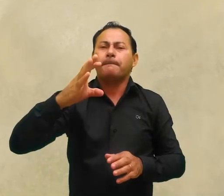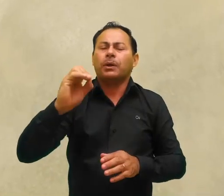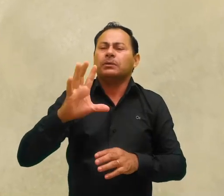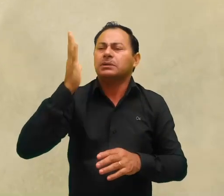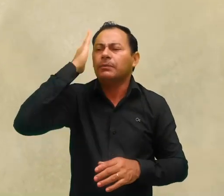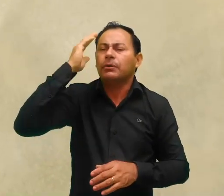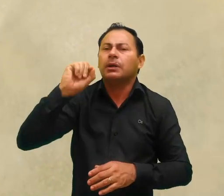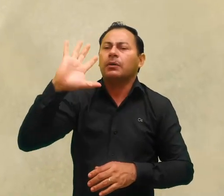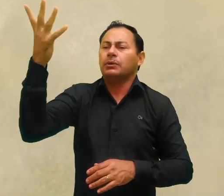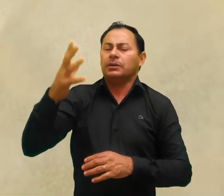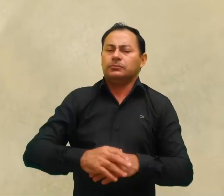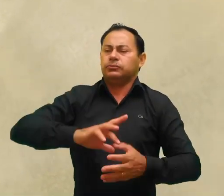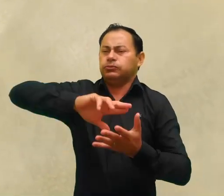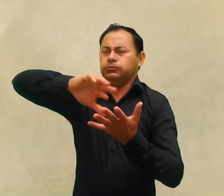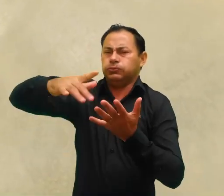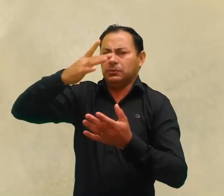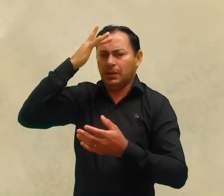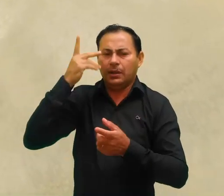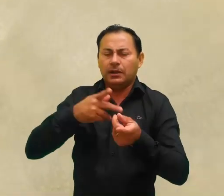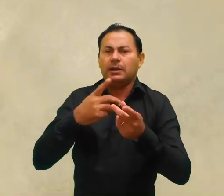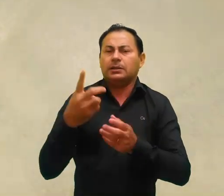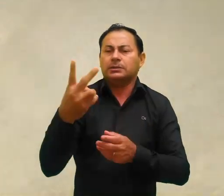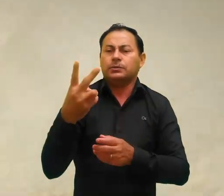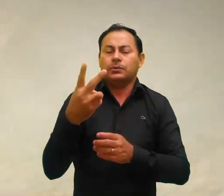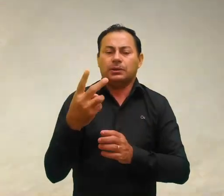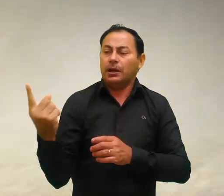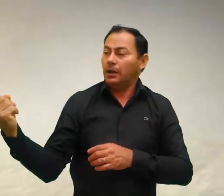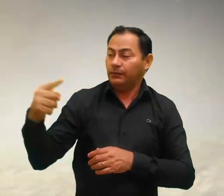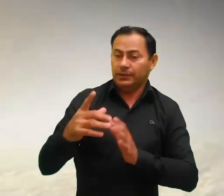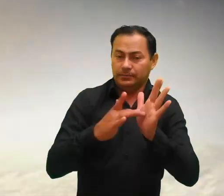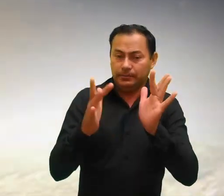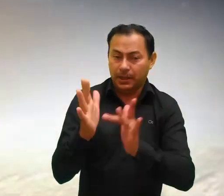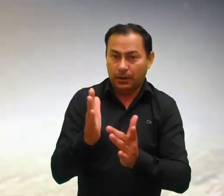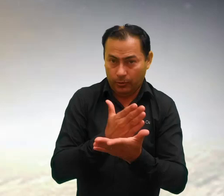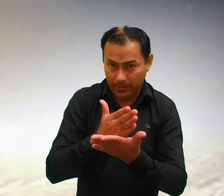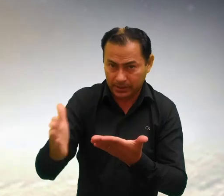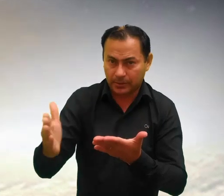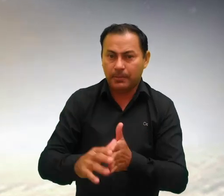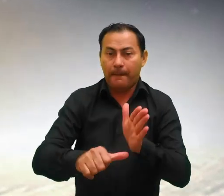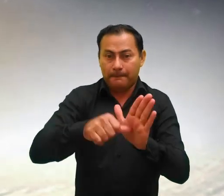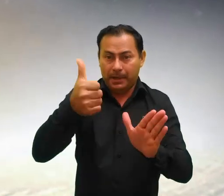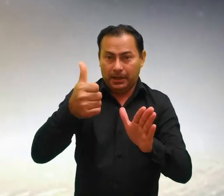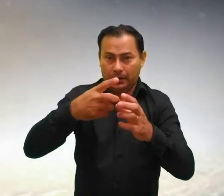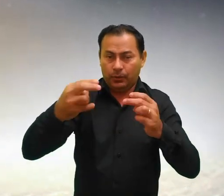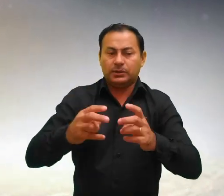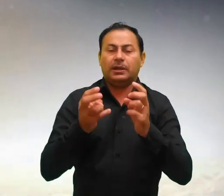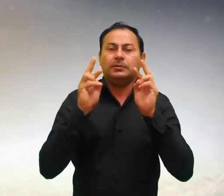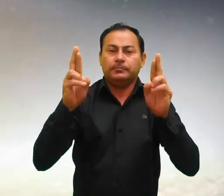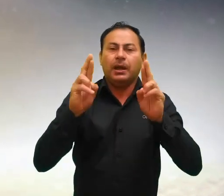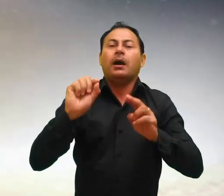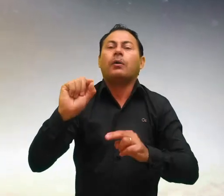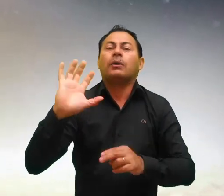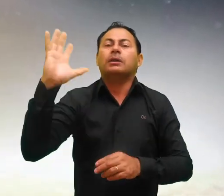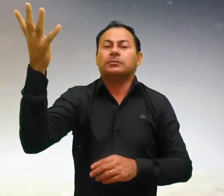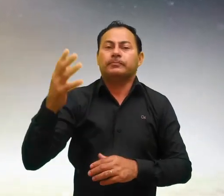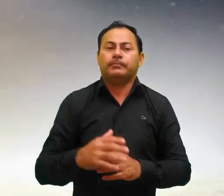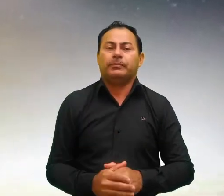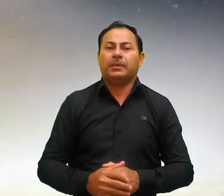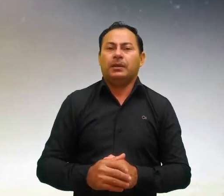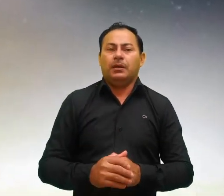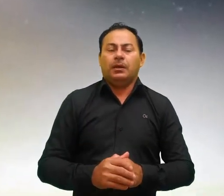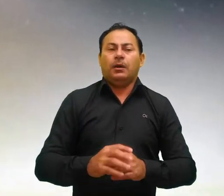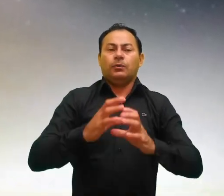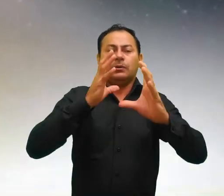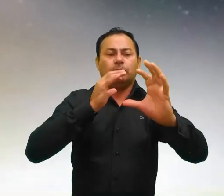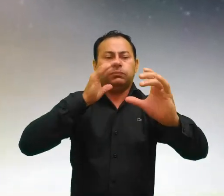você espera que aconteça quando a série de eventos que chamamos de segunda vinda de Jesus Cristo começar? A primeira coisa que espero que aconteça é